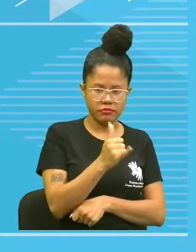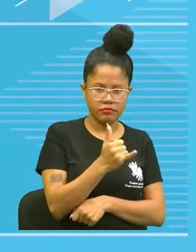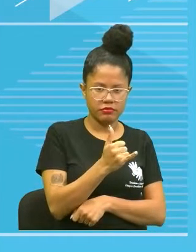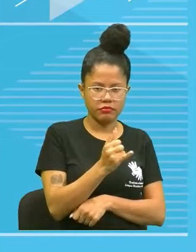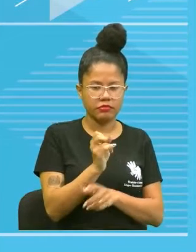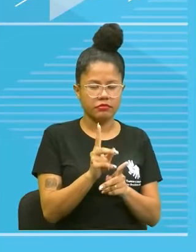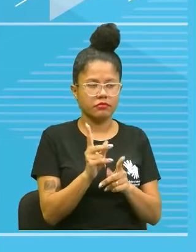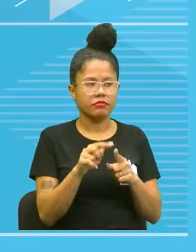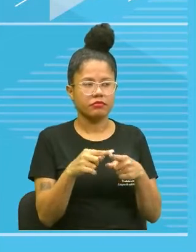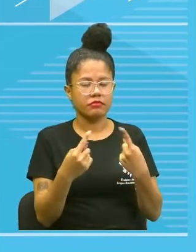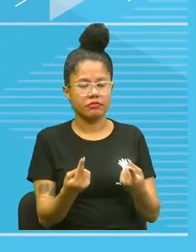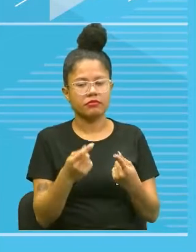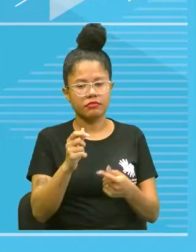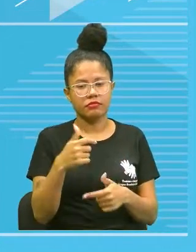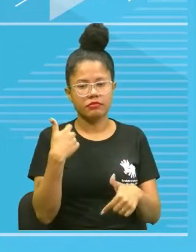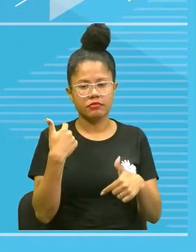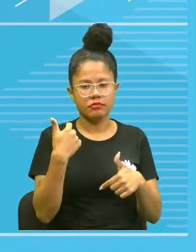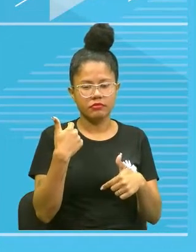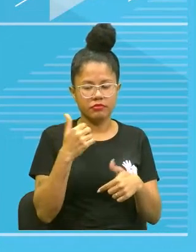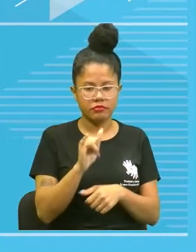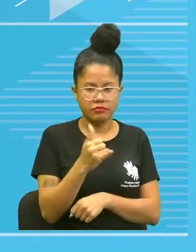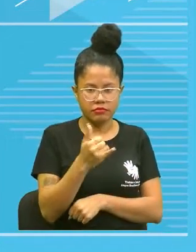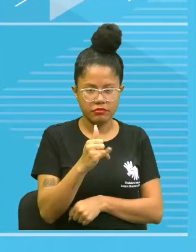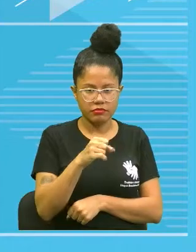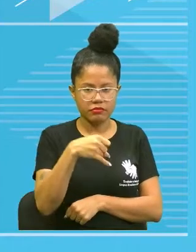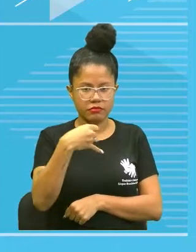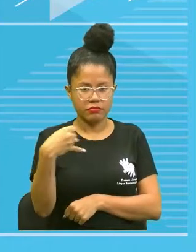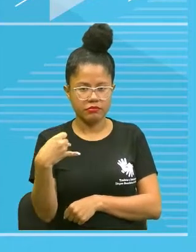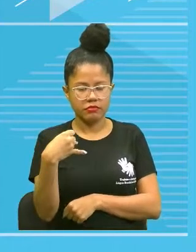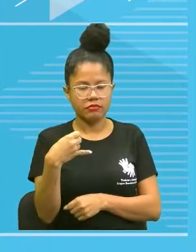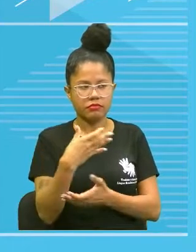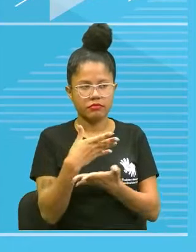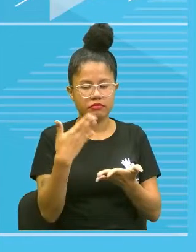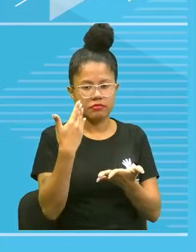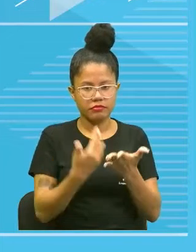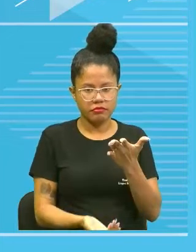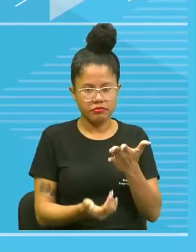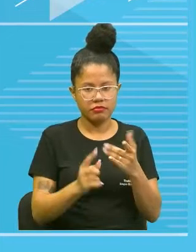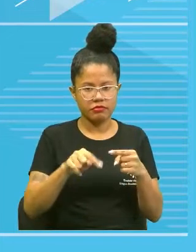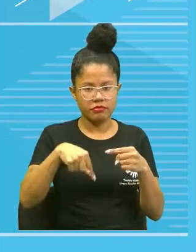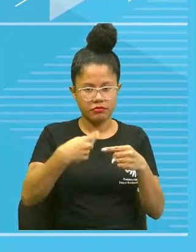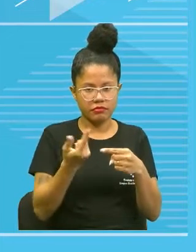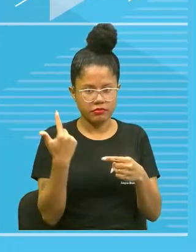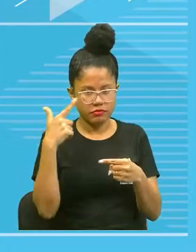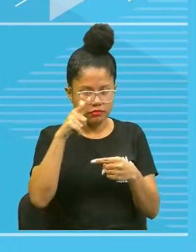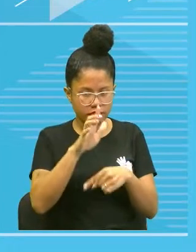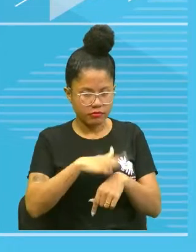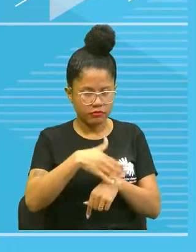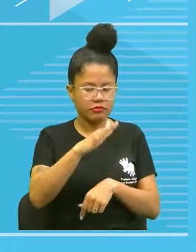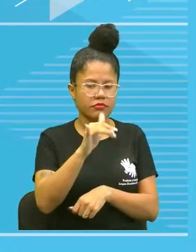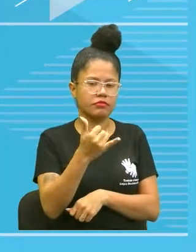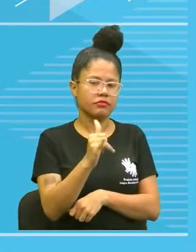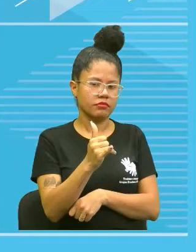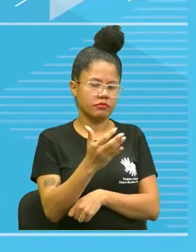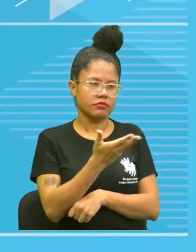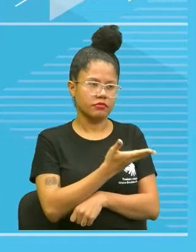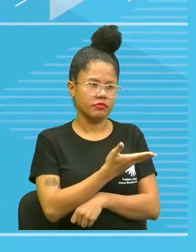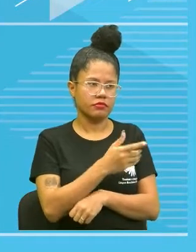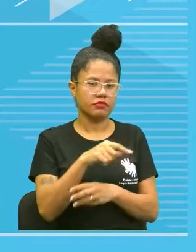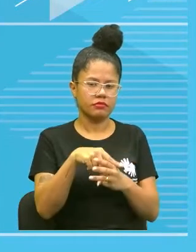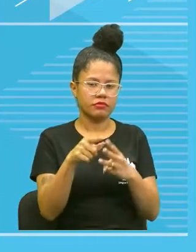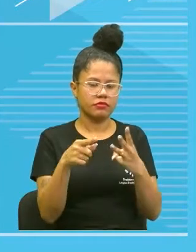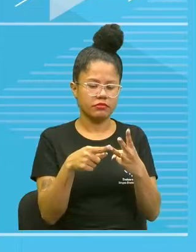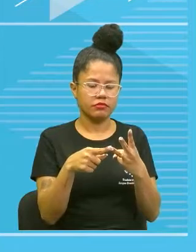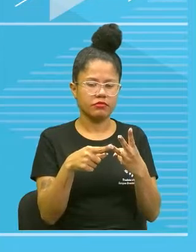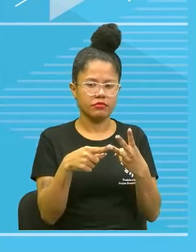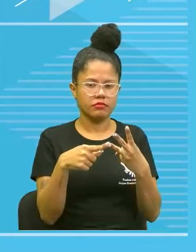o contrário. Você comprime primeiro, depois expande. Bacana? Só essa relação aqui. Essas três conclusões são as que